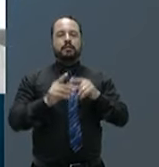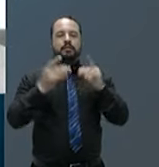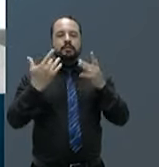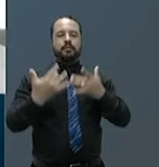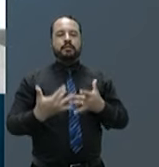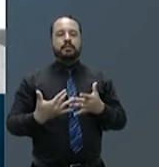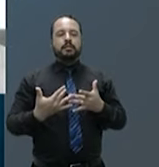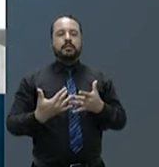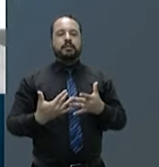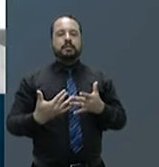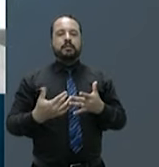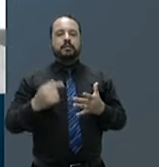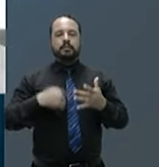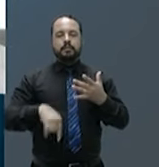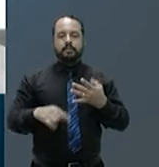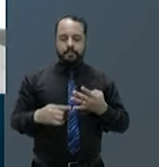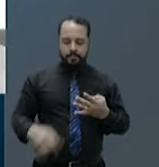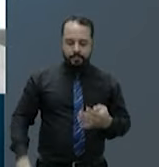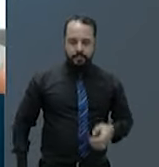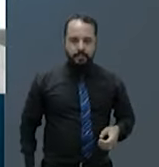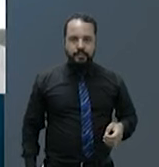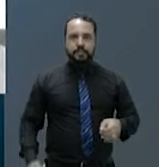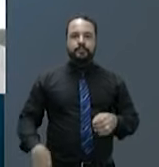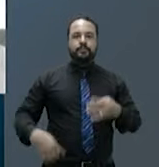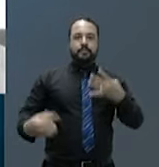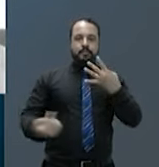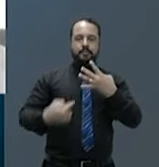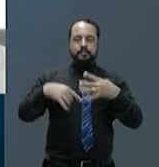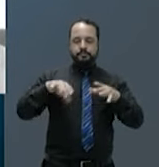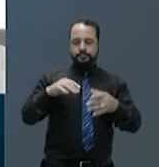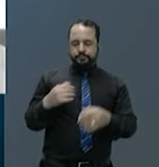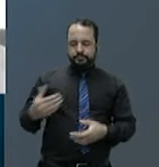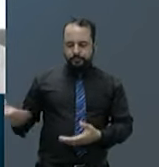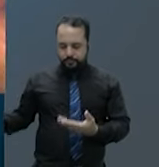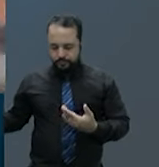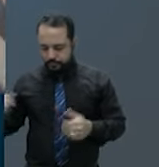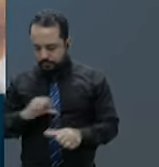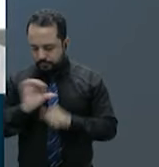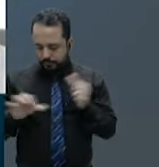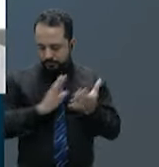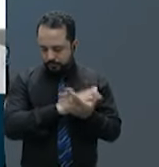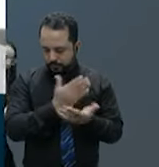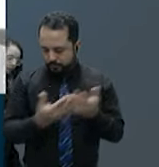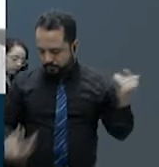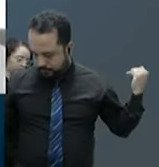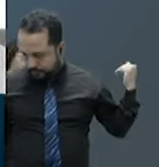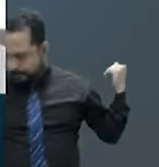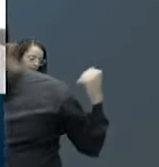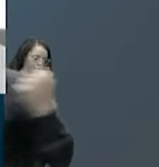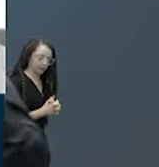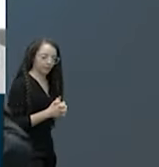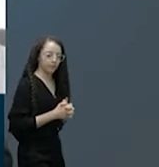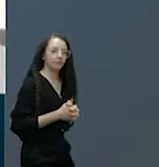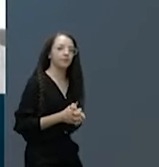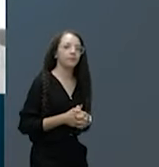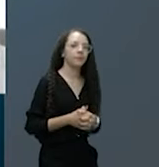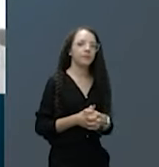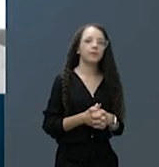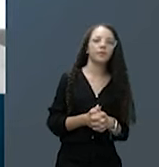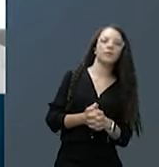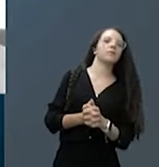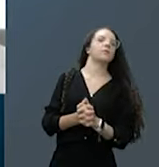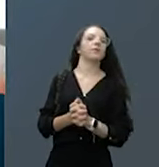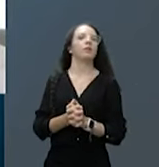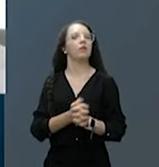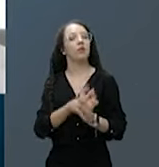único tribunal competente se pronunciasse sobre a controvérsia objeto da sentença homologando. As palavras